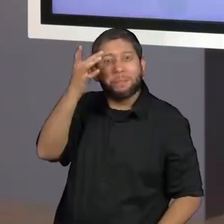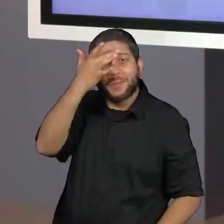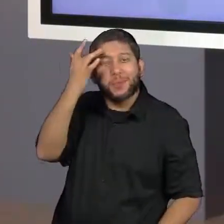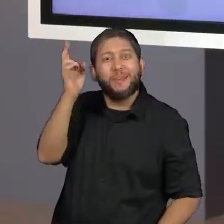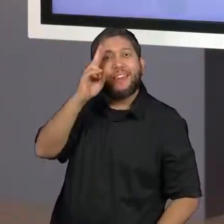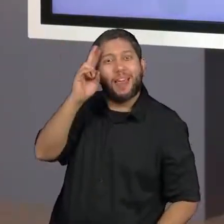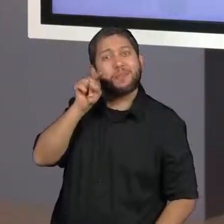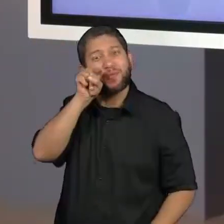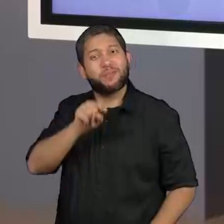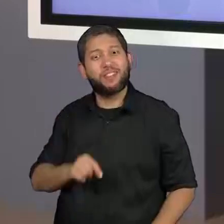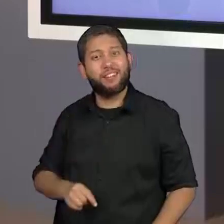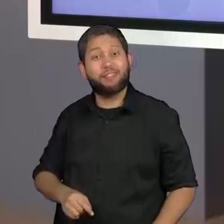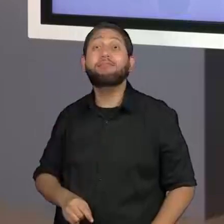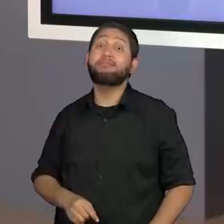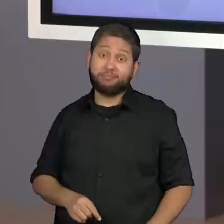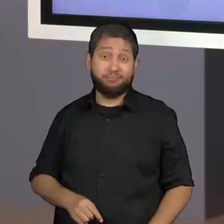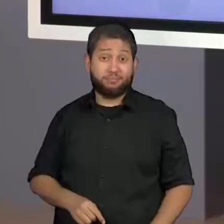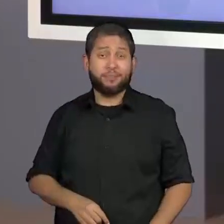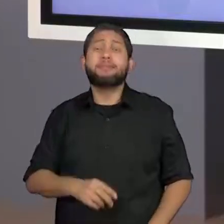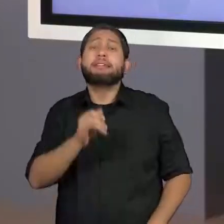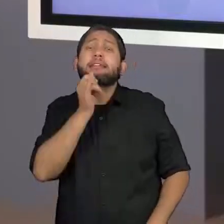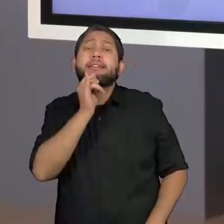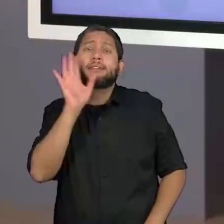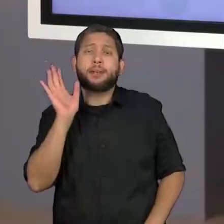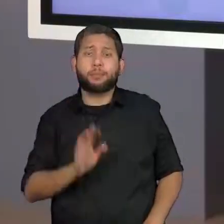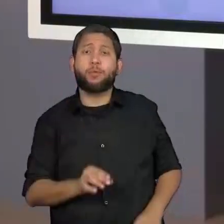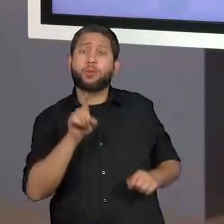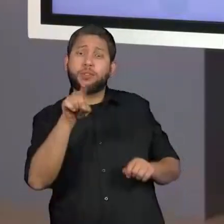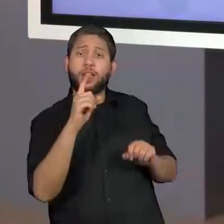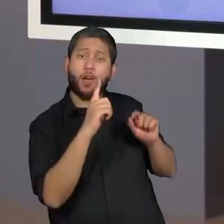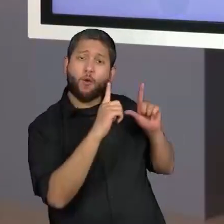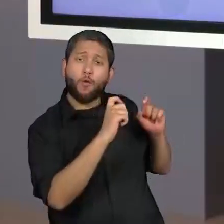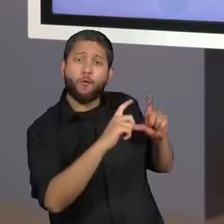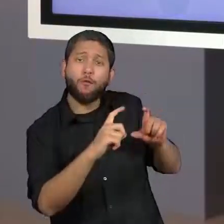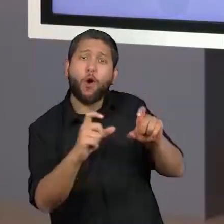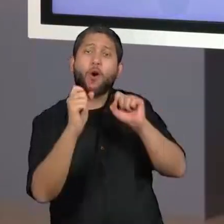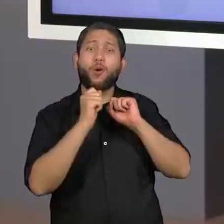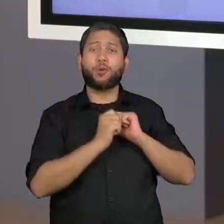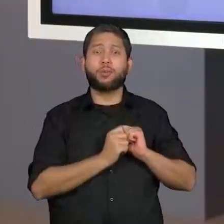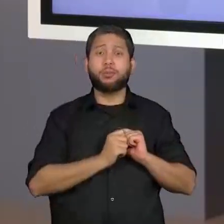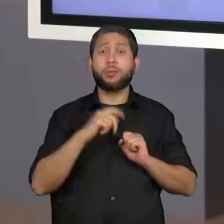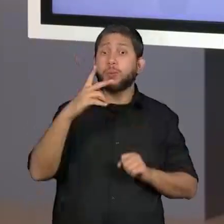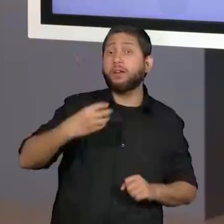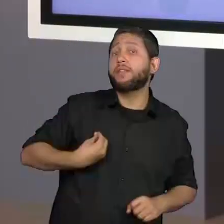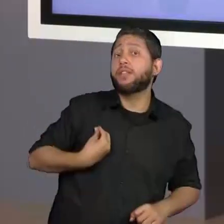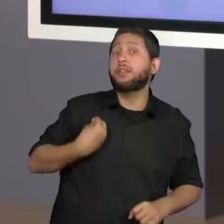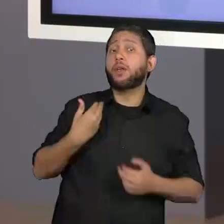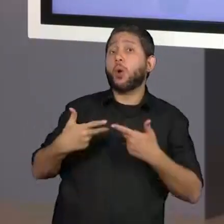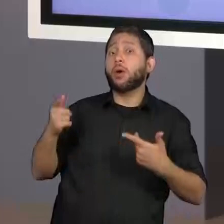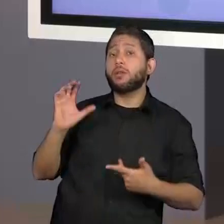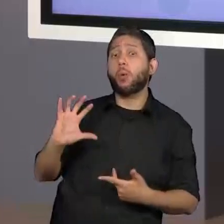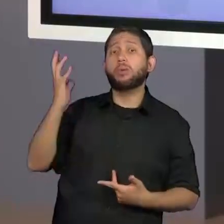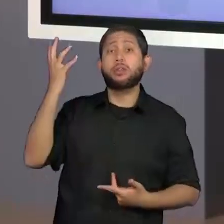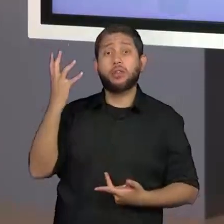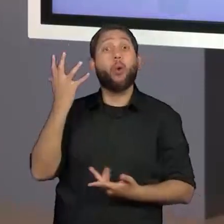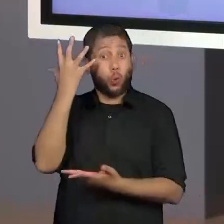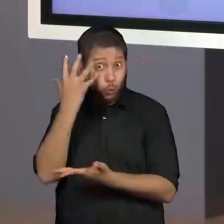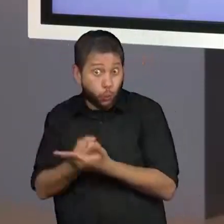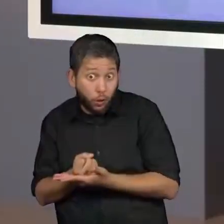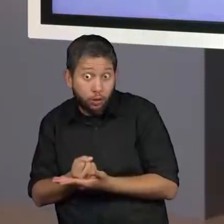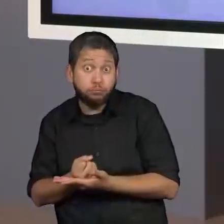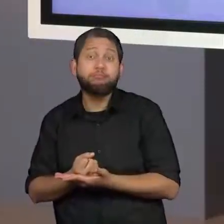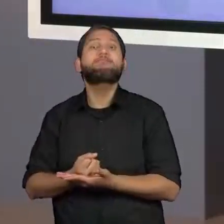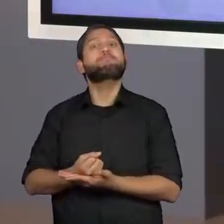marcado. Deixamos fotografias, deixamos nossas histórias, nossos familiares. Legal, hein? Muito importante estudar